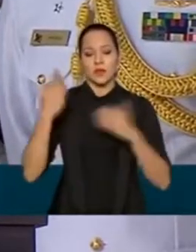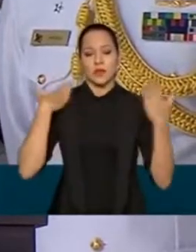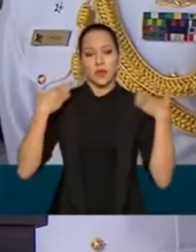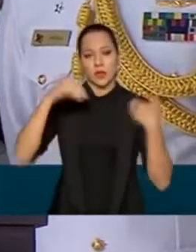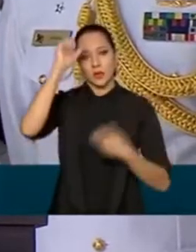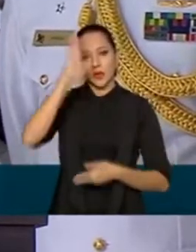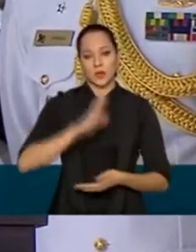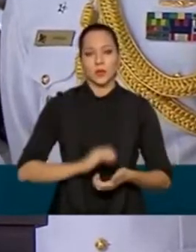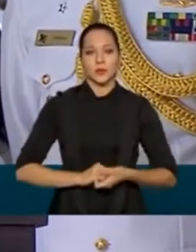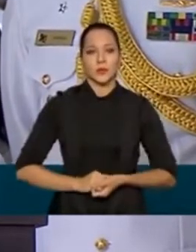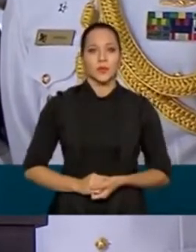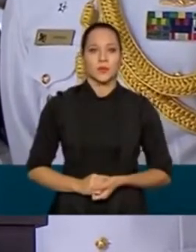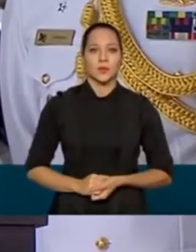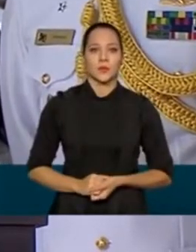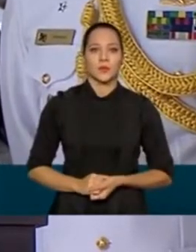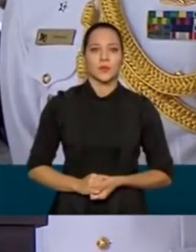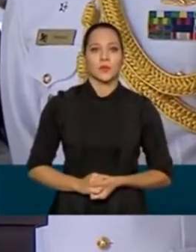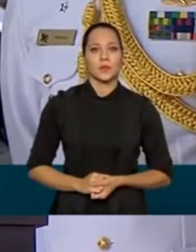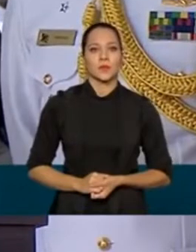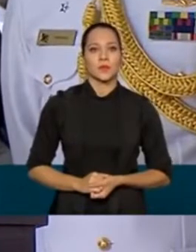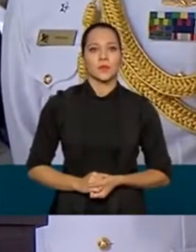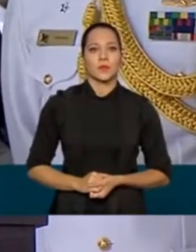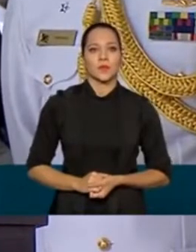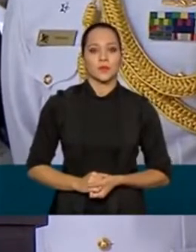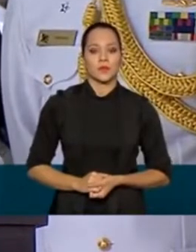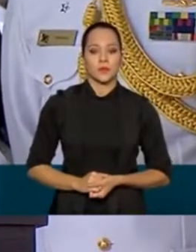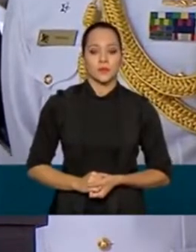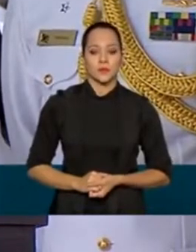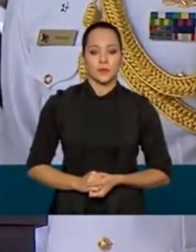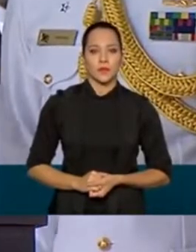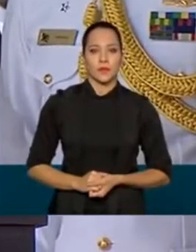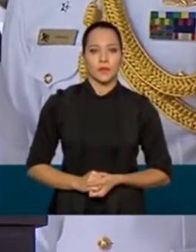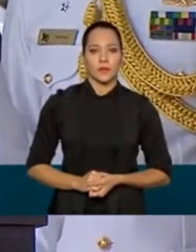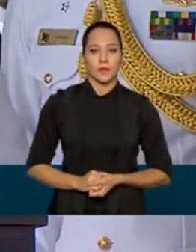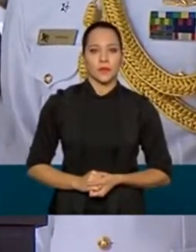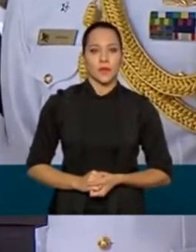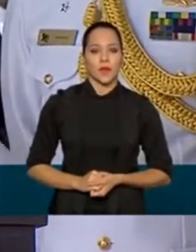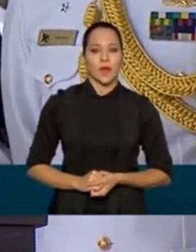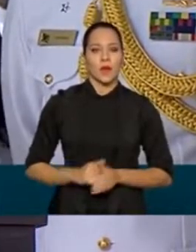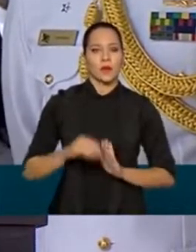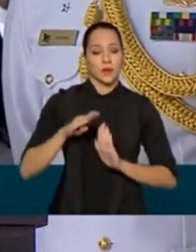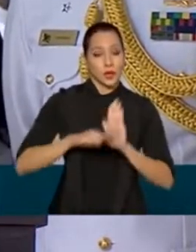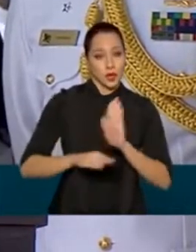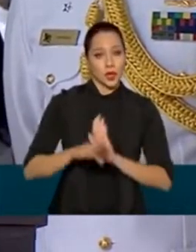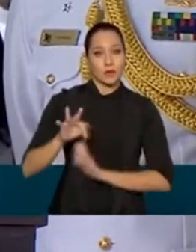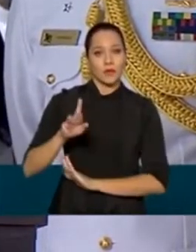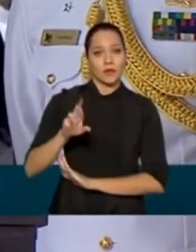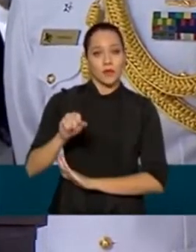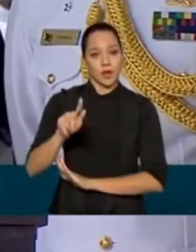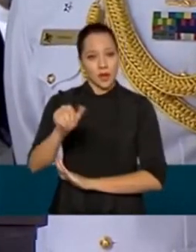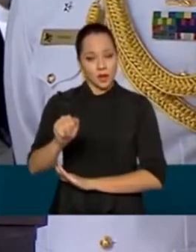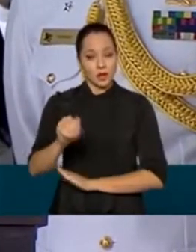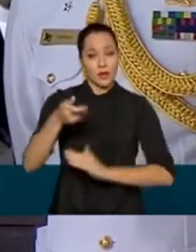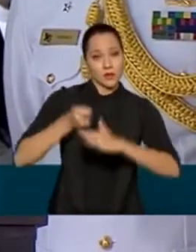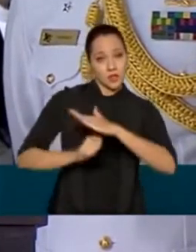do Brasil. Quanto ao programa Fragatas Classe Tamandaré, o investimento da ordem de